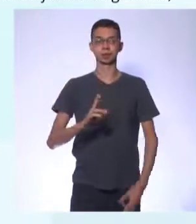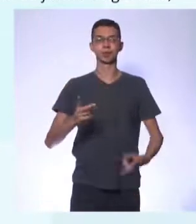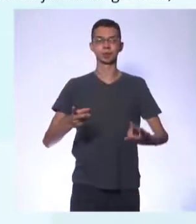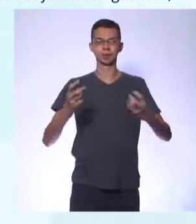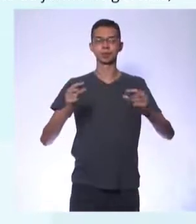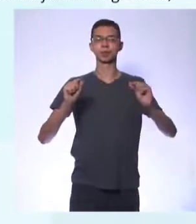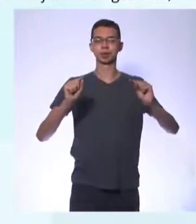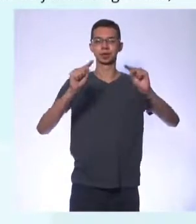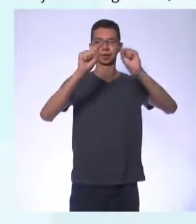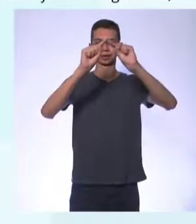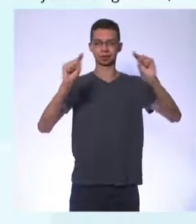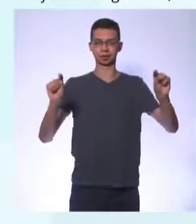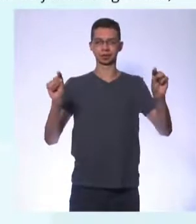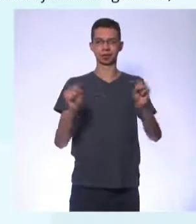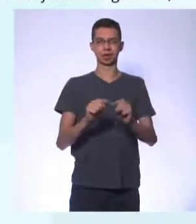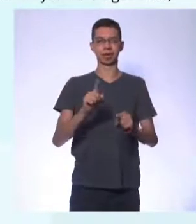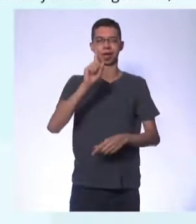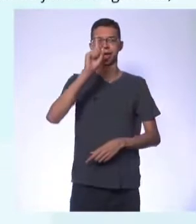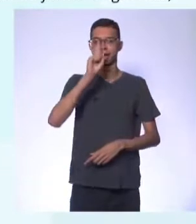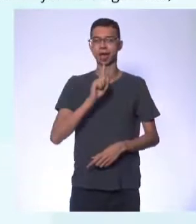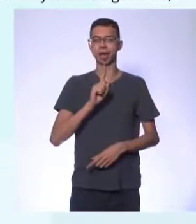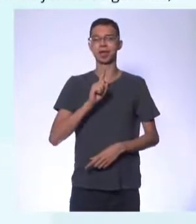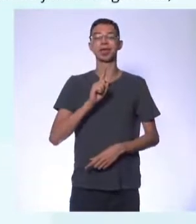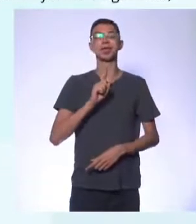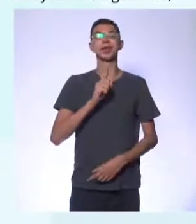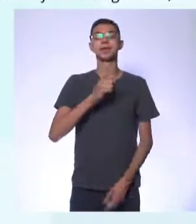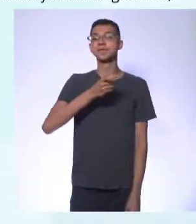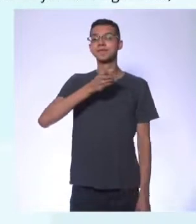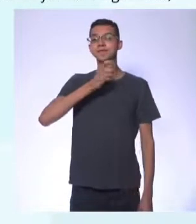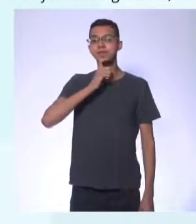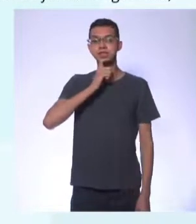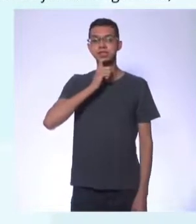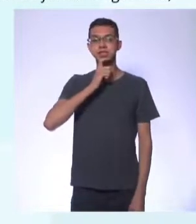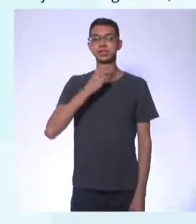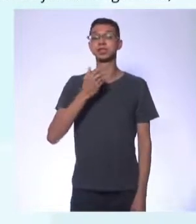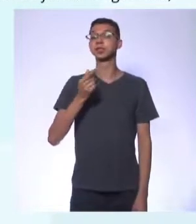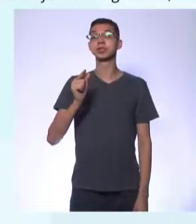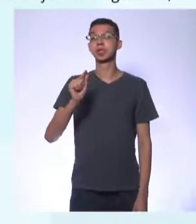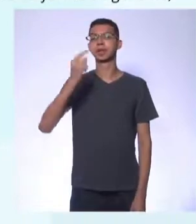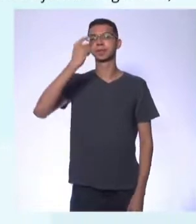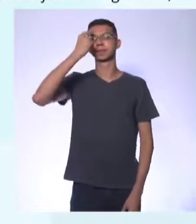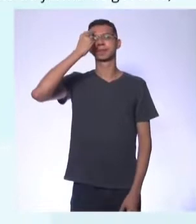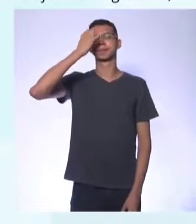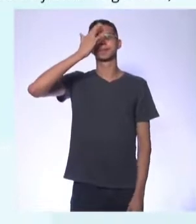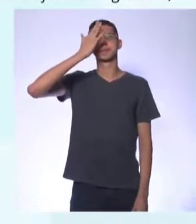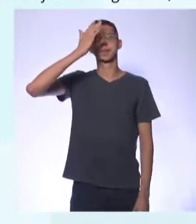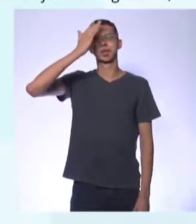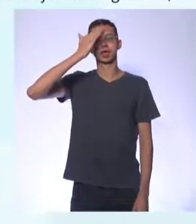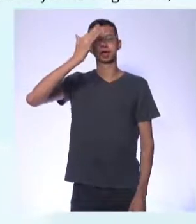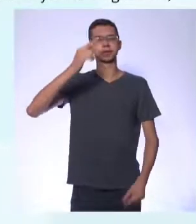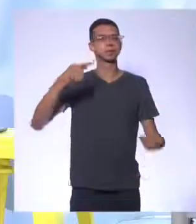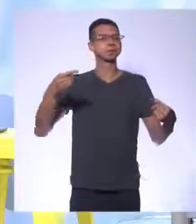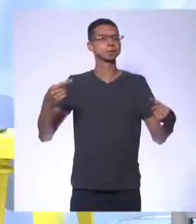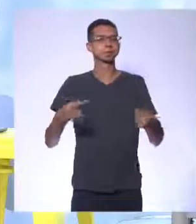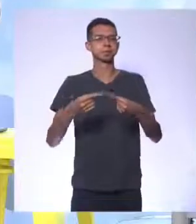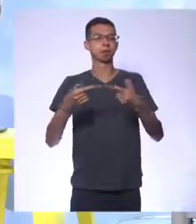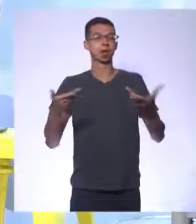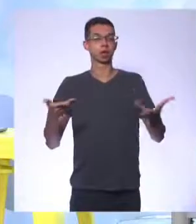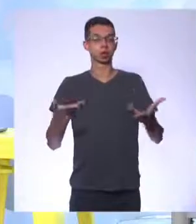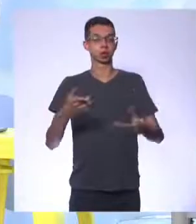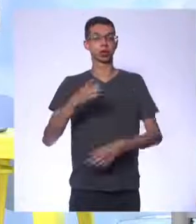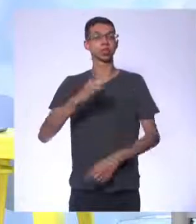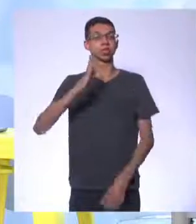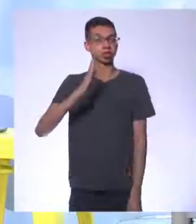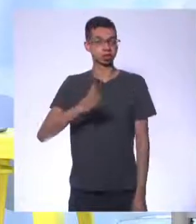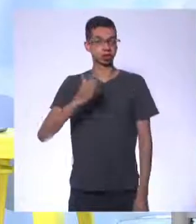um círculo no meio com uma faixa, isso tudo foi condensado em uma ideia só. Então, vamos pegar a referência do que a gente já tem